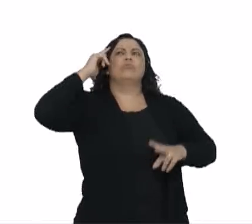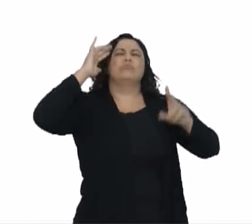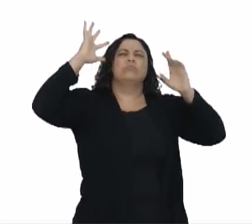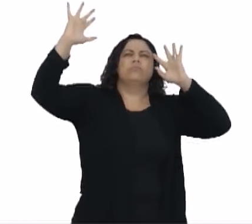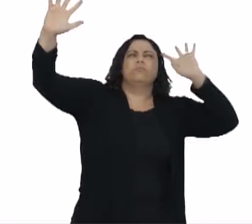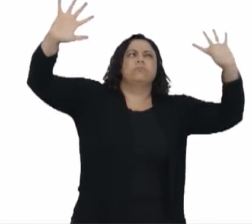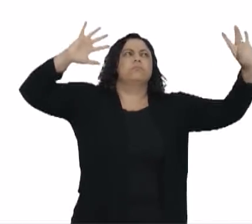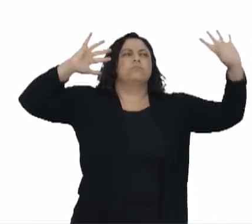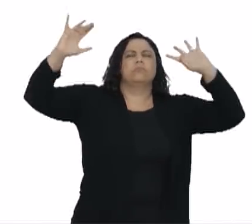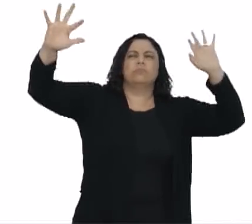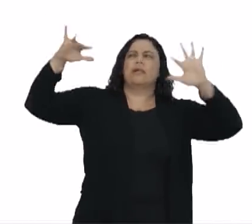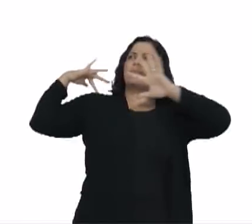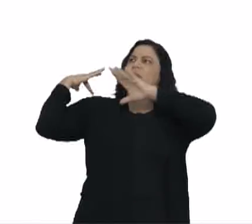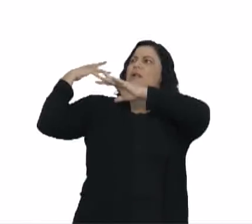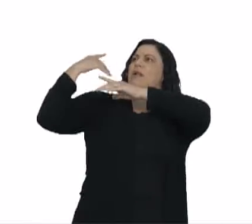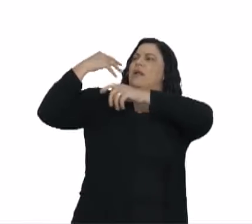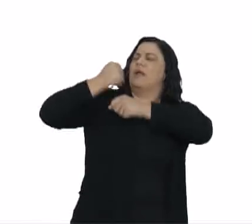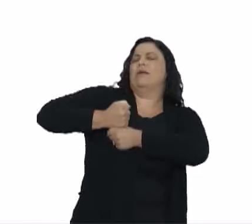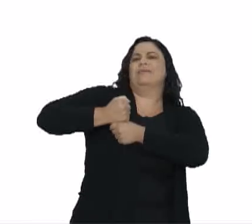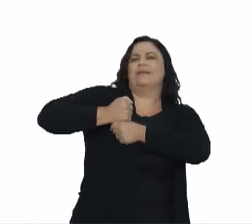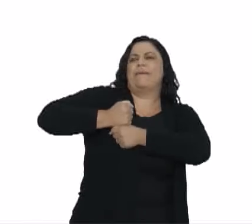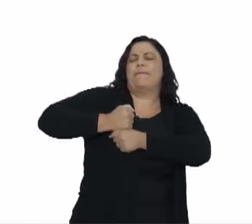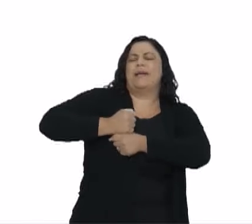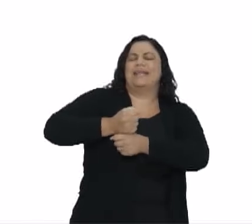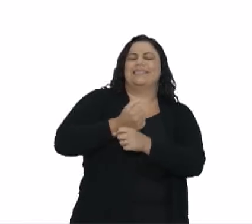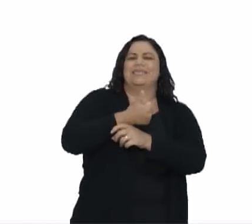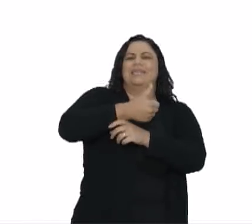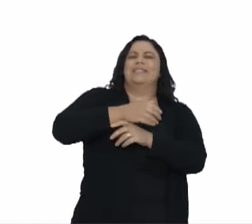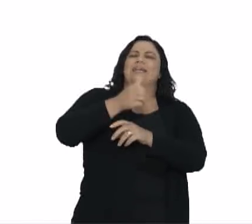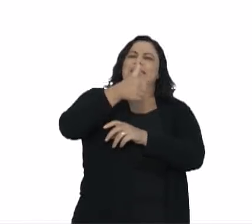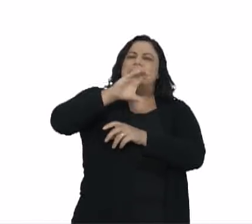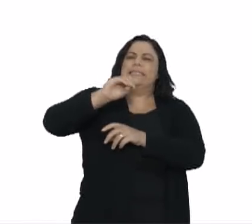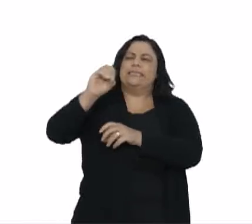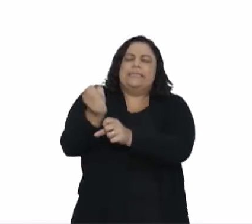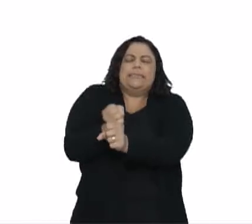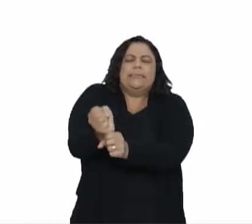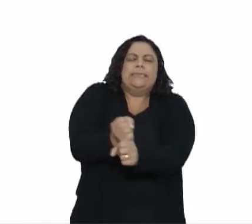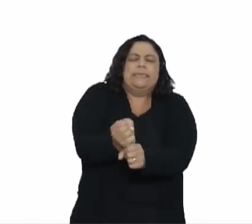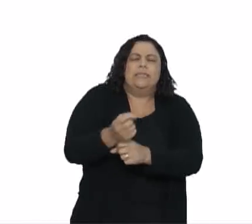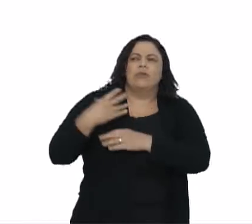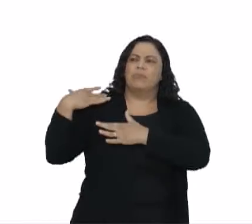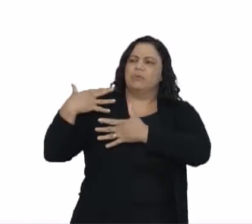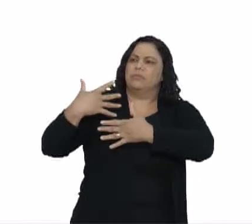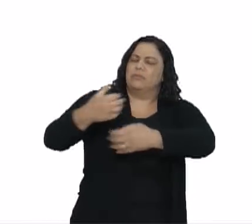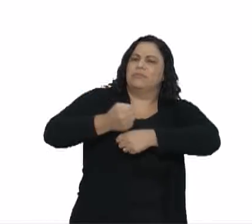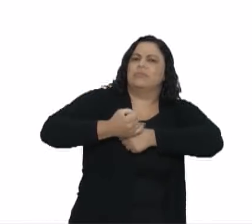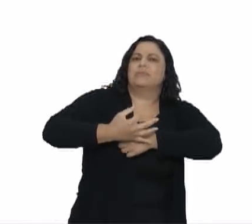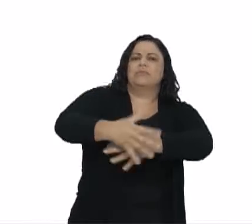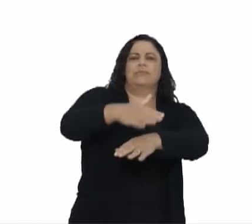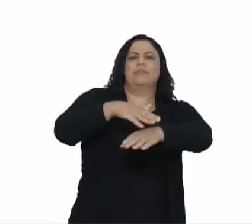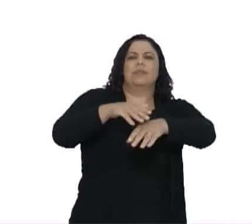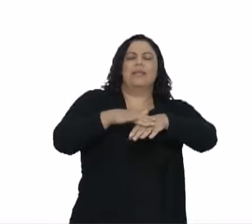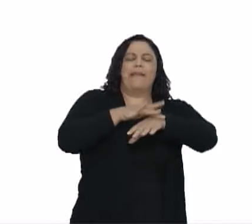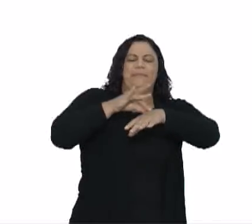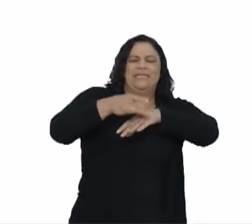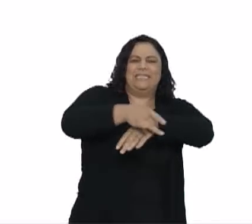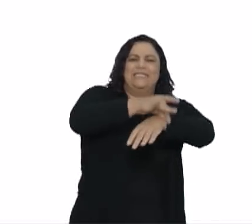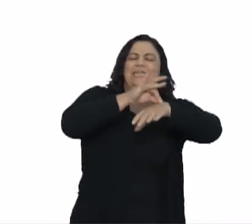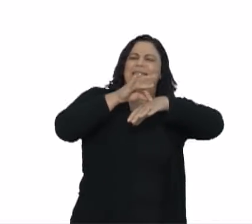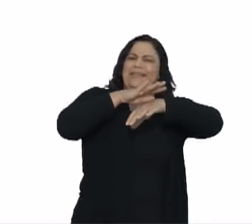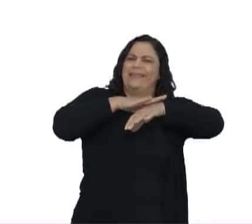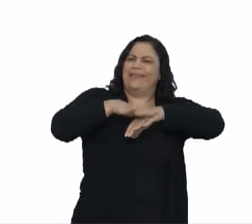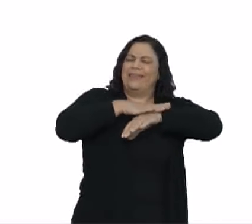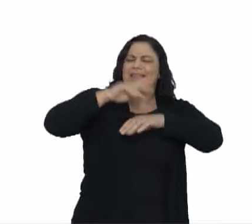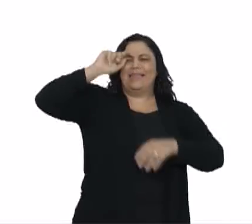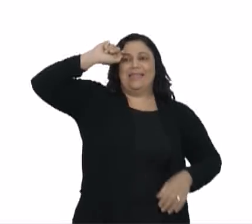das eras para mais de um século já. Peles negras, almas negras, no